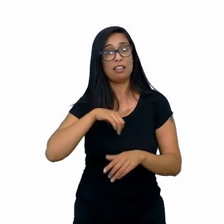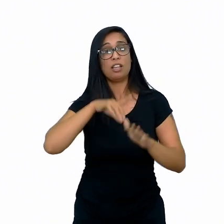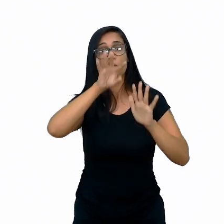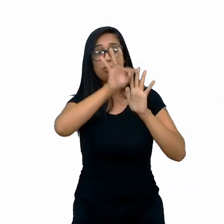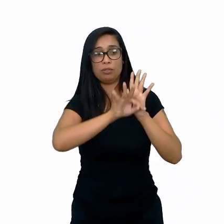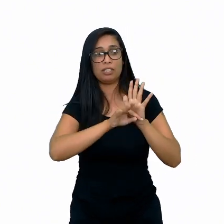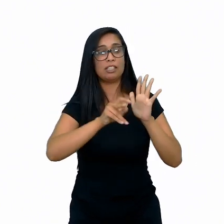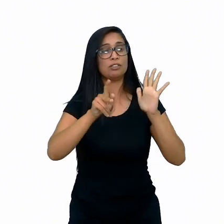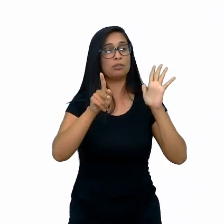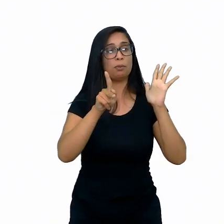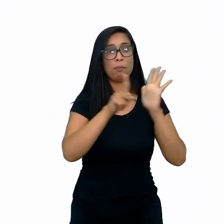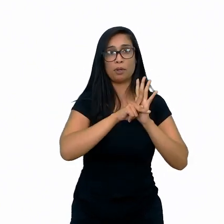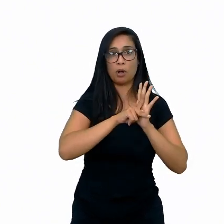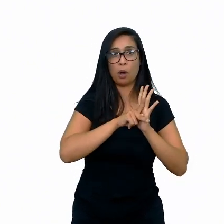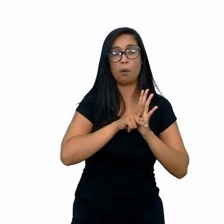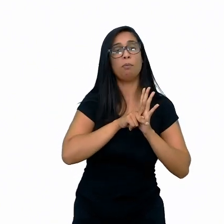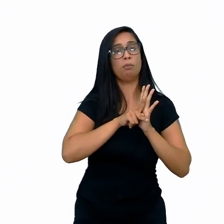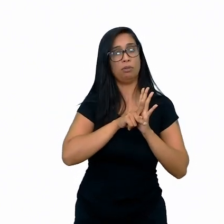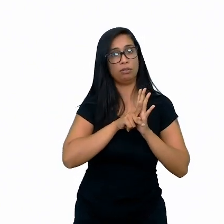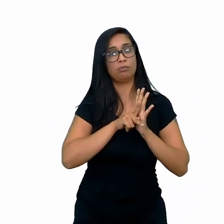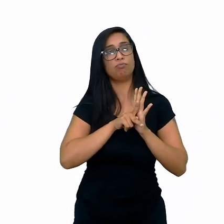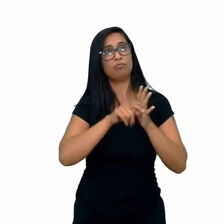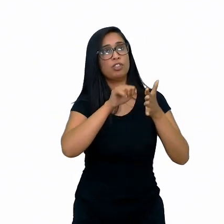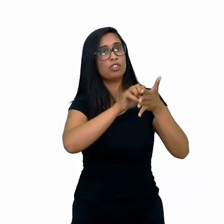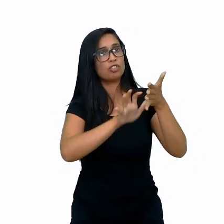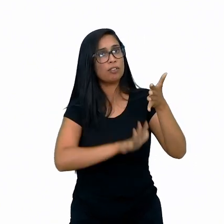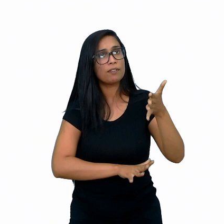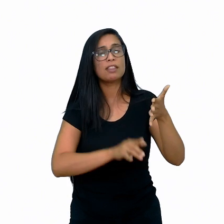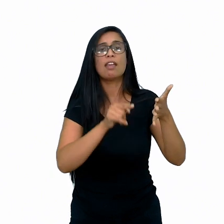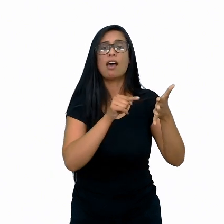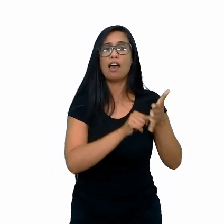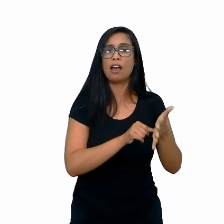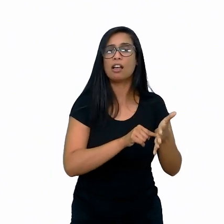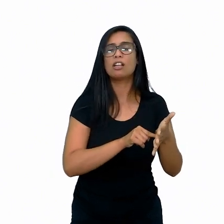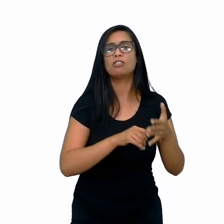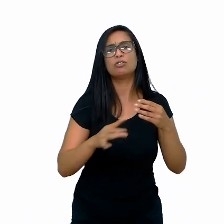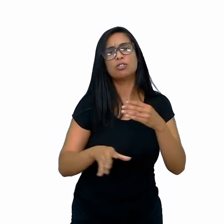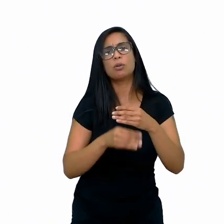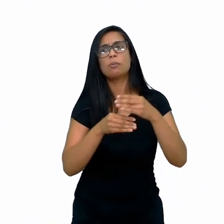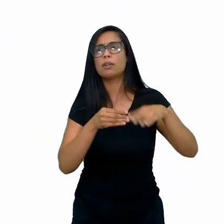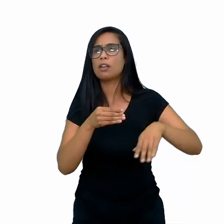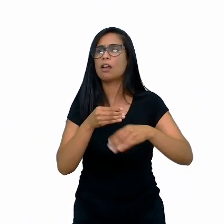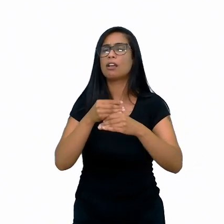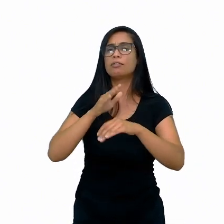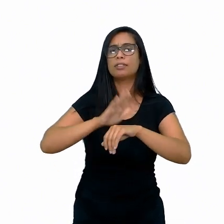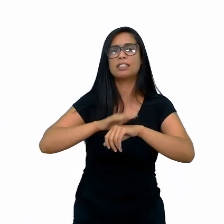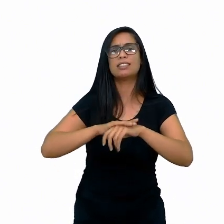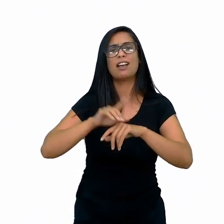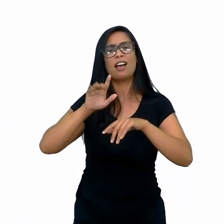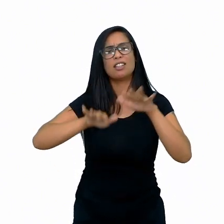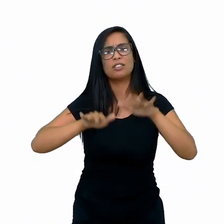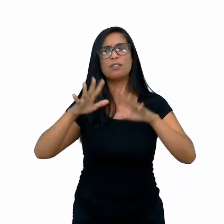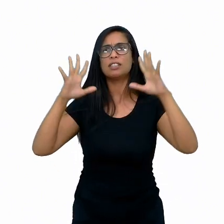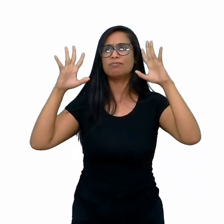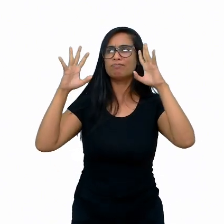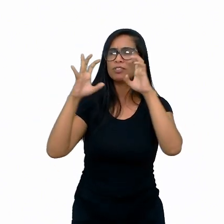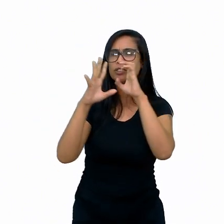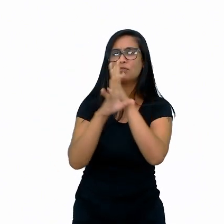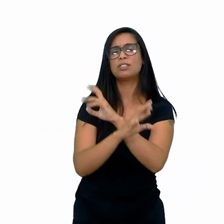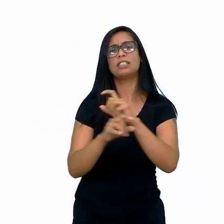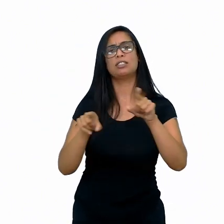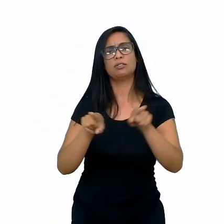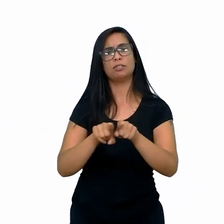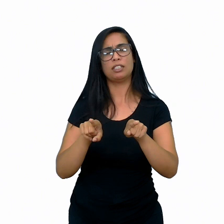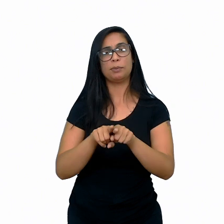de autoria, que é uma atividade mais complexa do que a reescrita, por exemplo. Pois